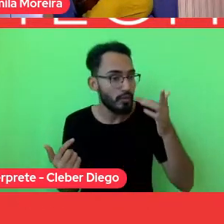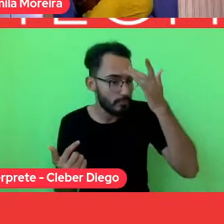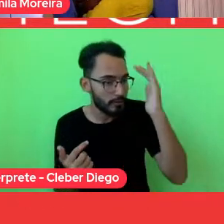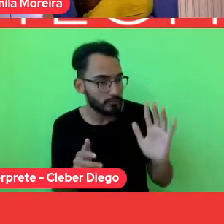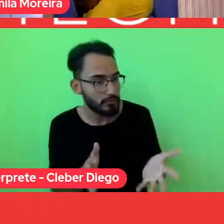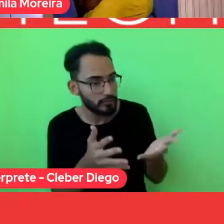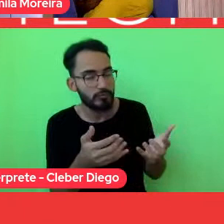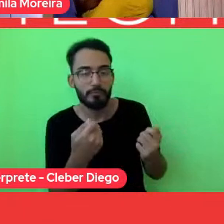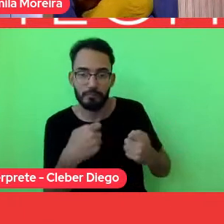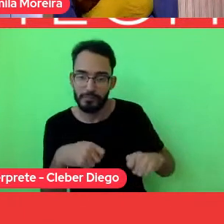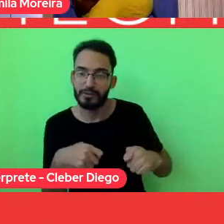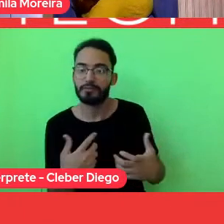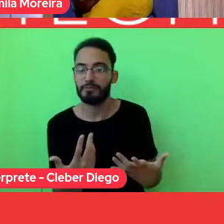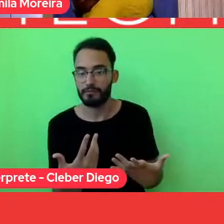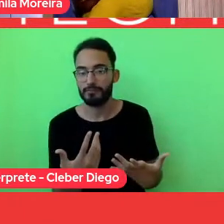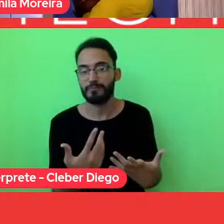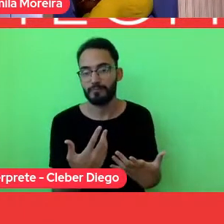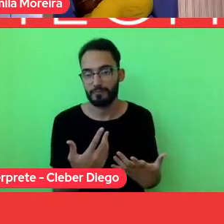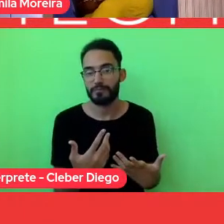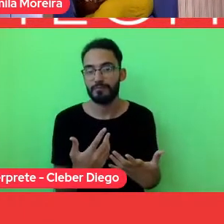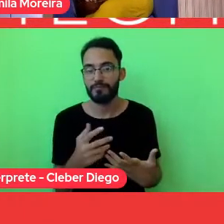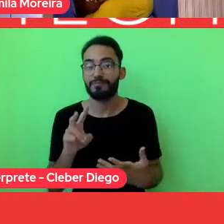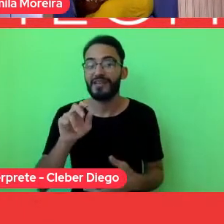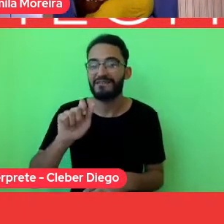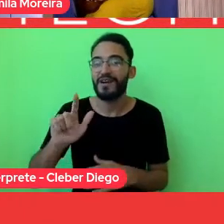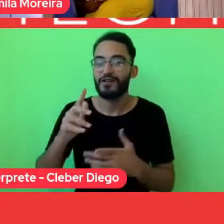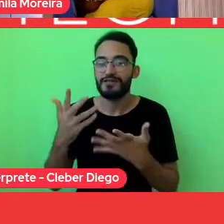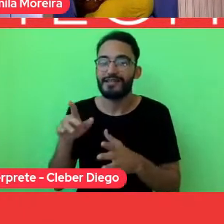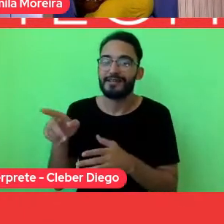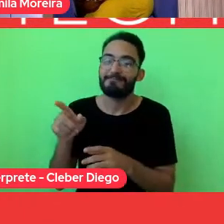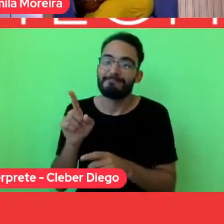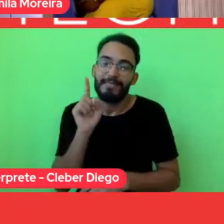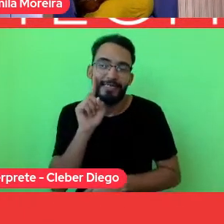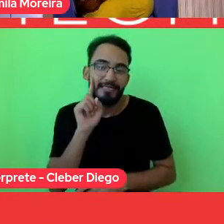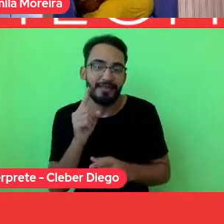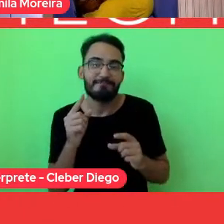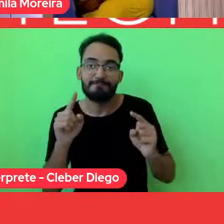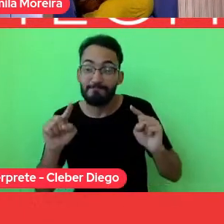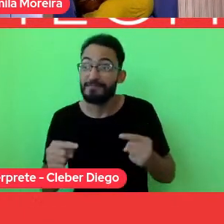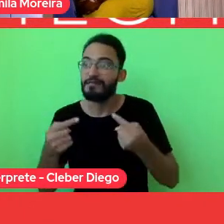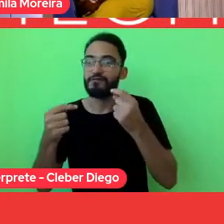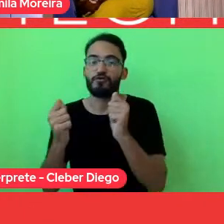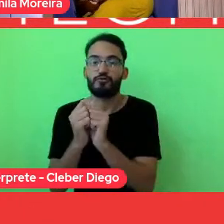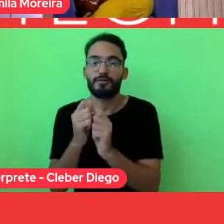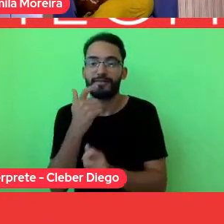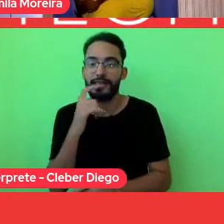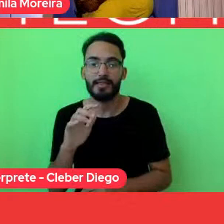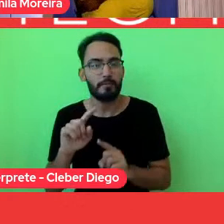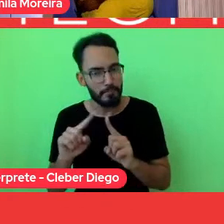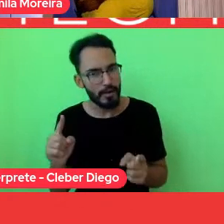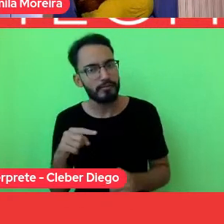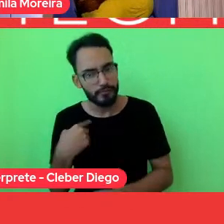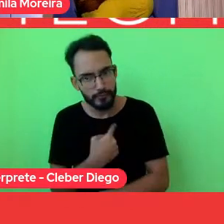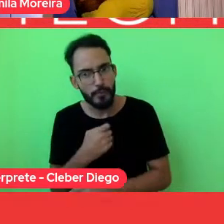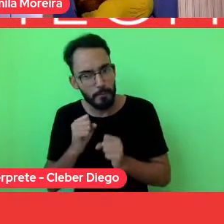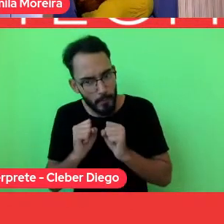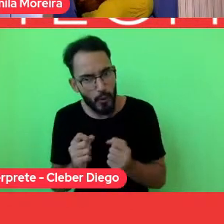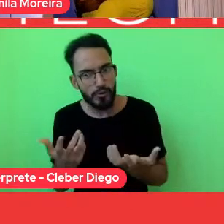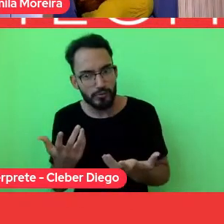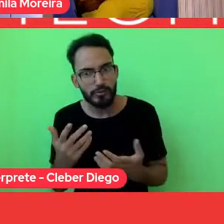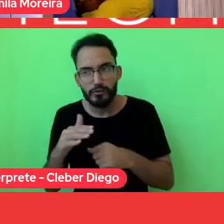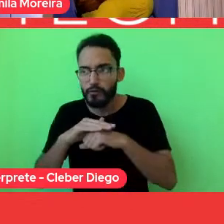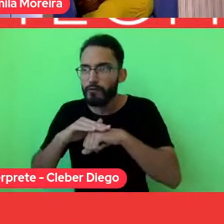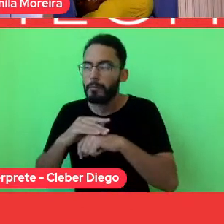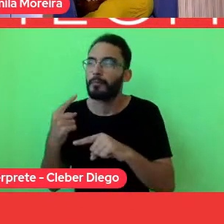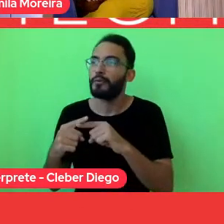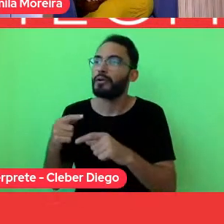sabe aí, a Val brincou aí, vem concorrer com a CIT, mas a gente pode falar isso porque o mercado de